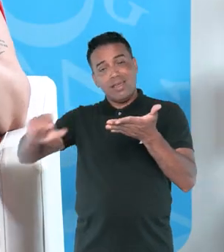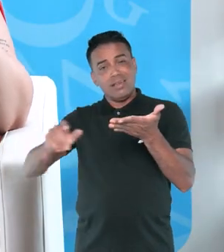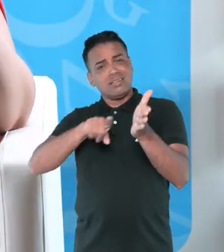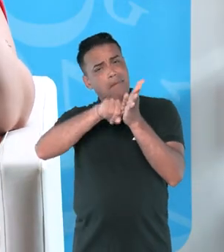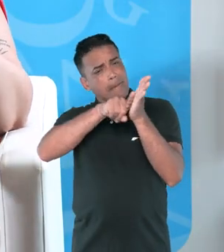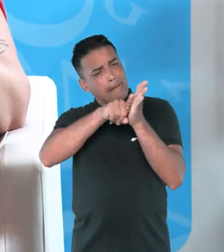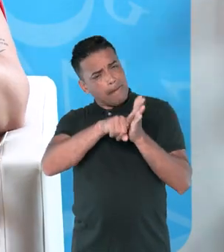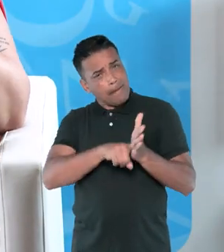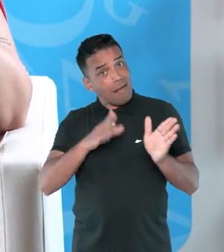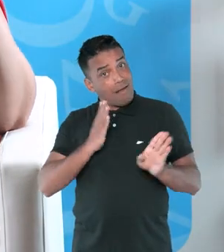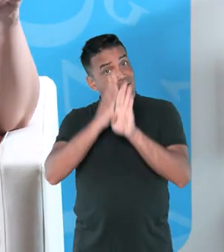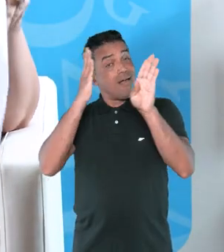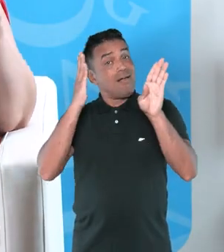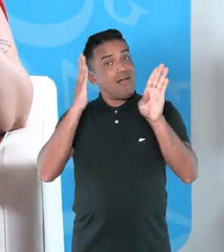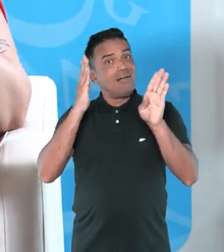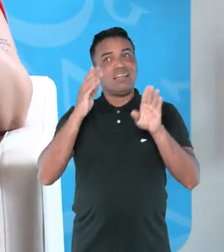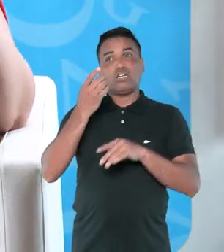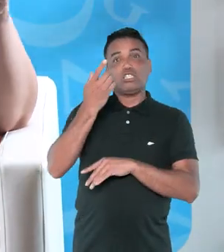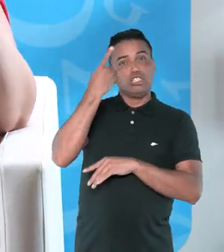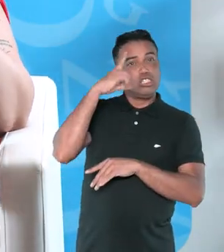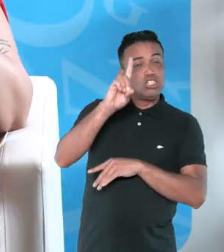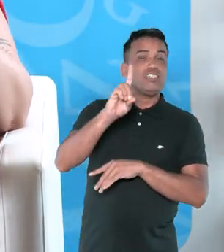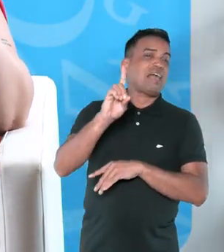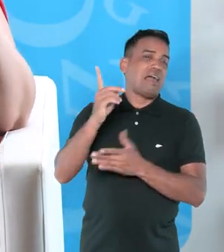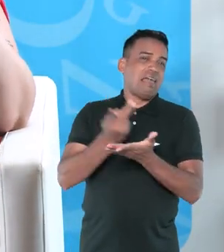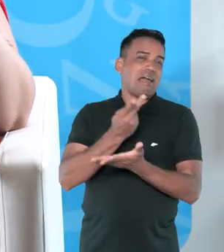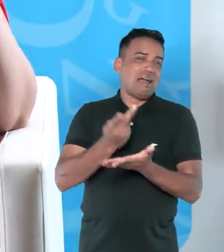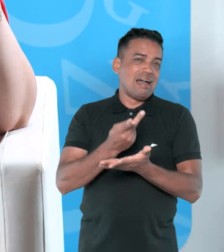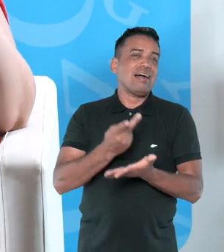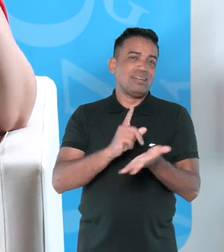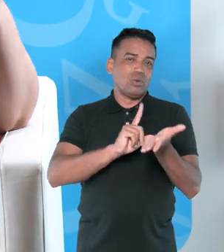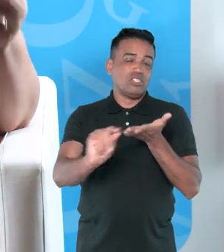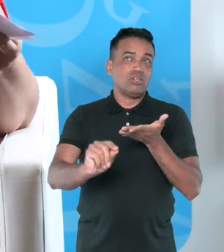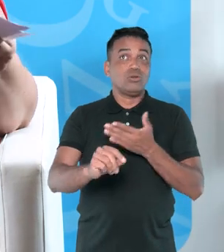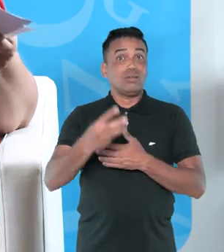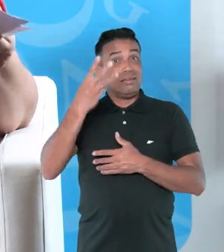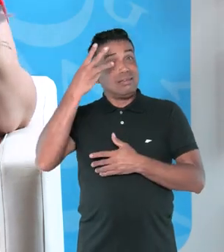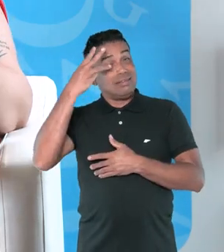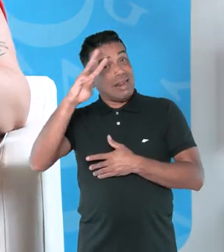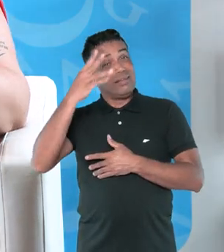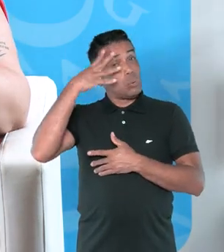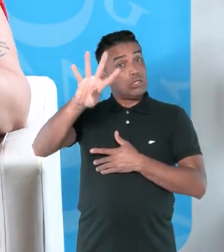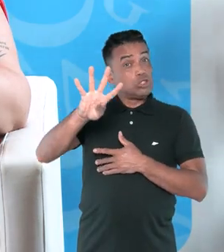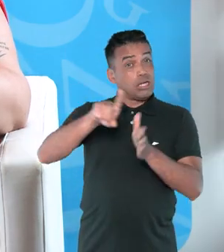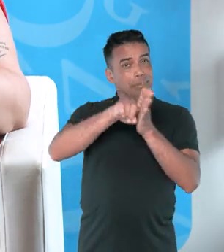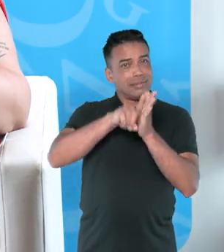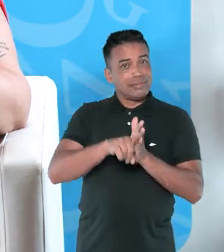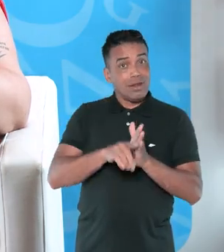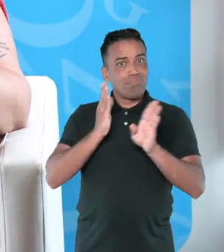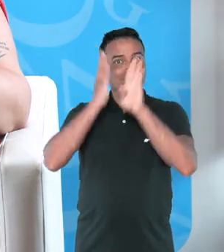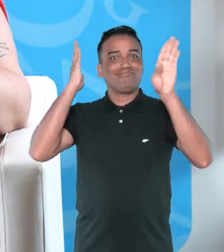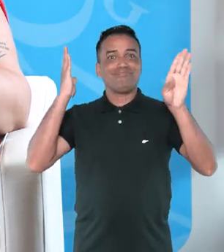para ver se achava, e a data estava errada do artigo. Foram 3, 4 dias de busca e aí achei. Quando eu achei, ele